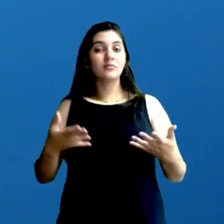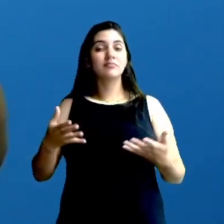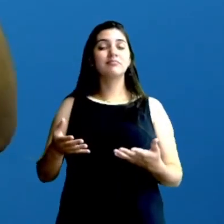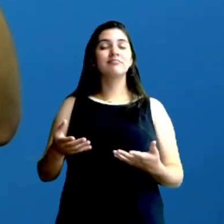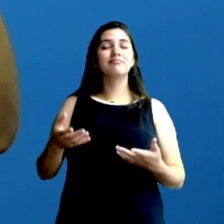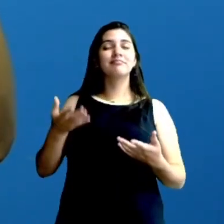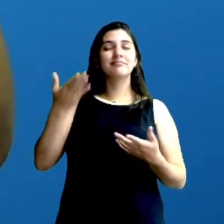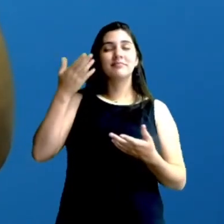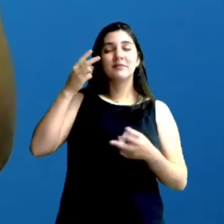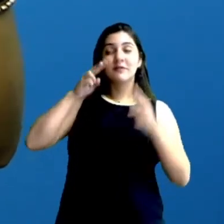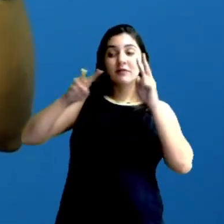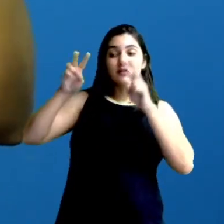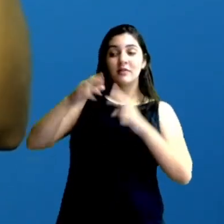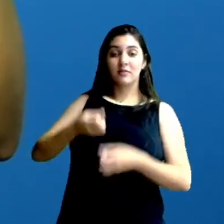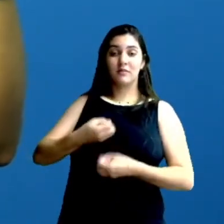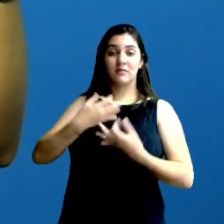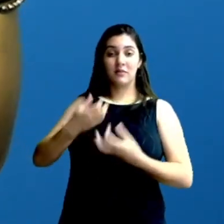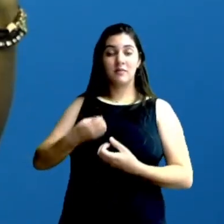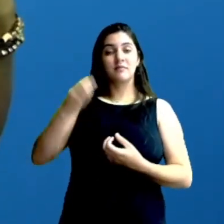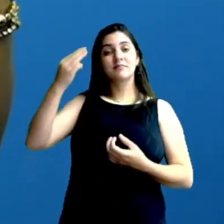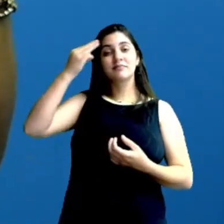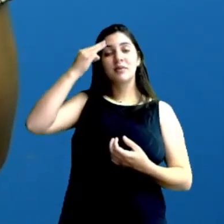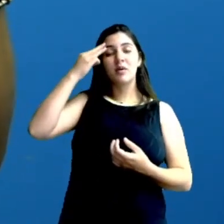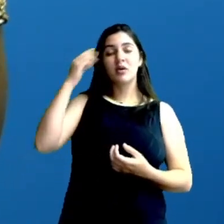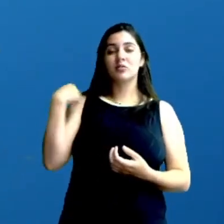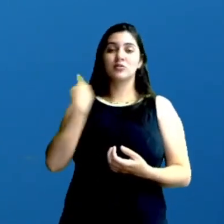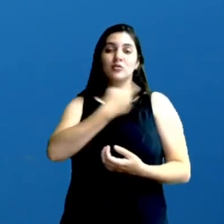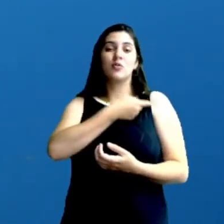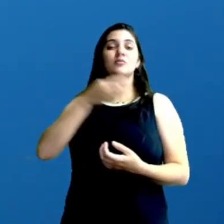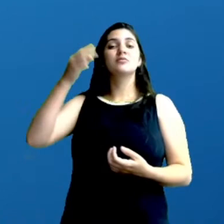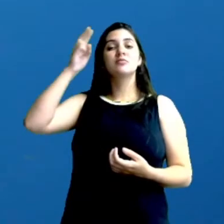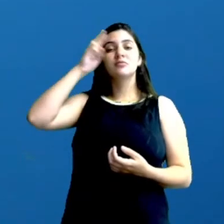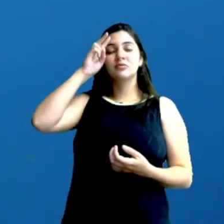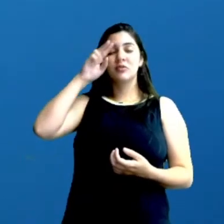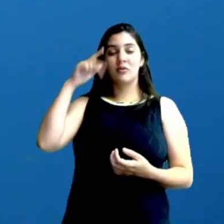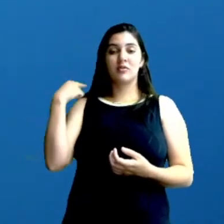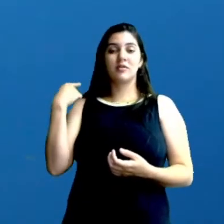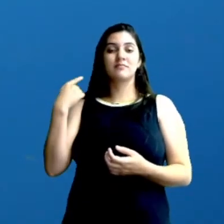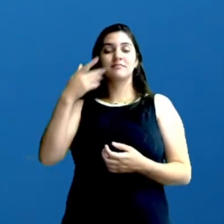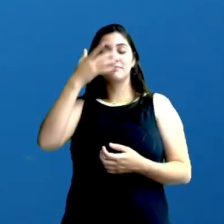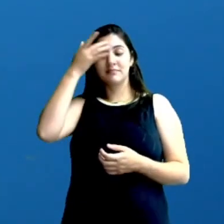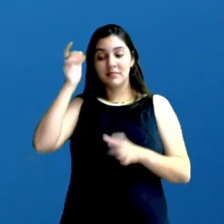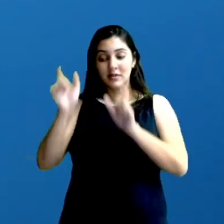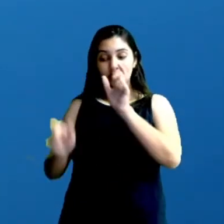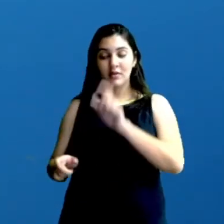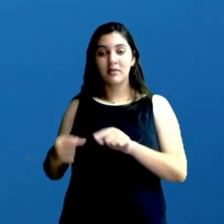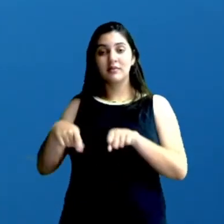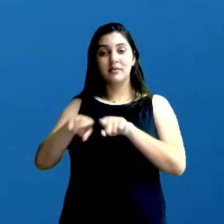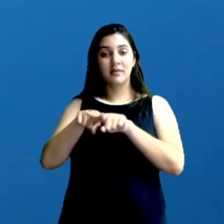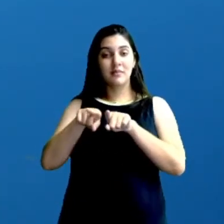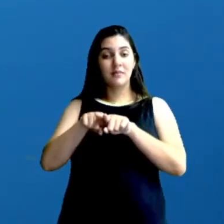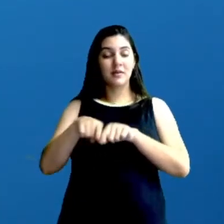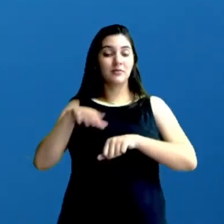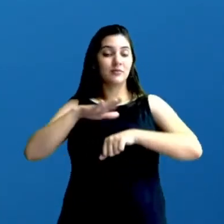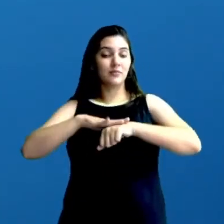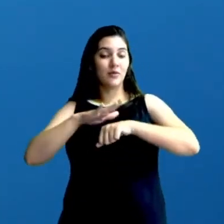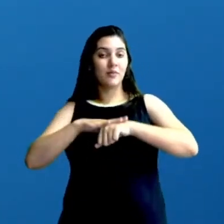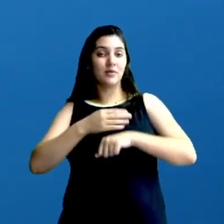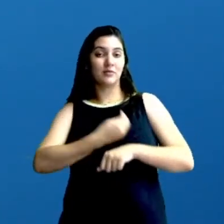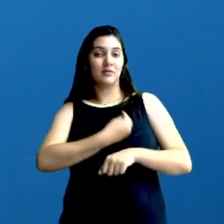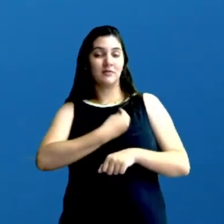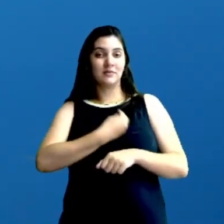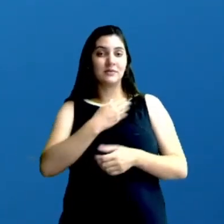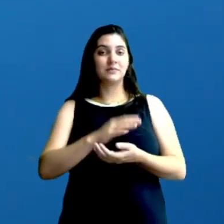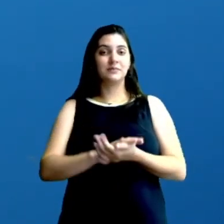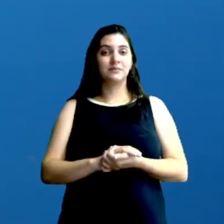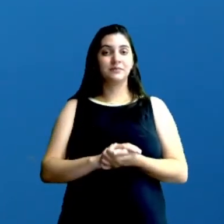poesia às vezes traz a memória da gente é nossa história nossa história pessoal EA história também dos eventos dos momentos que a